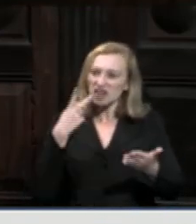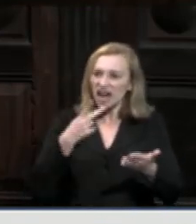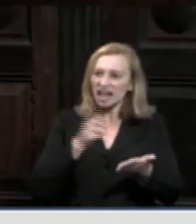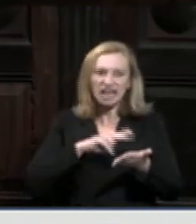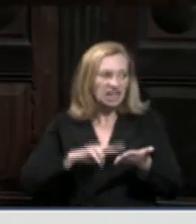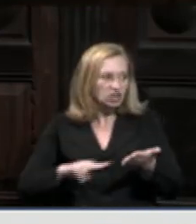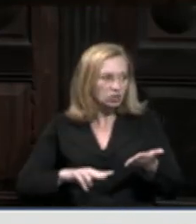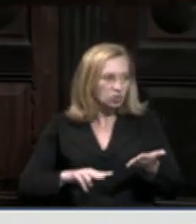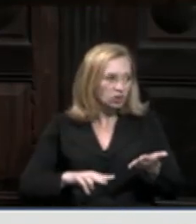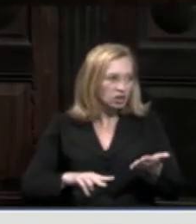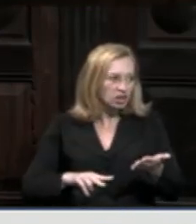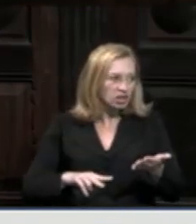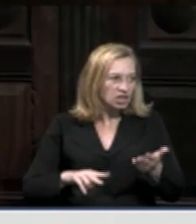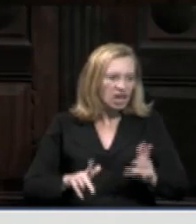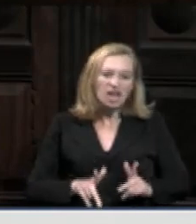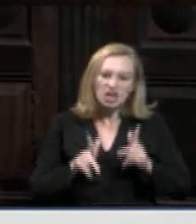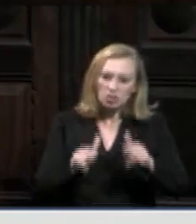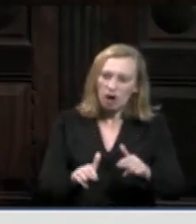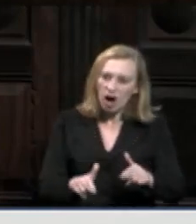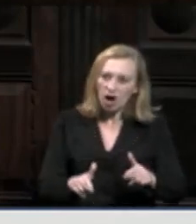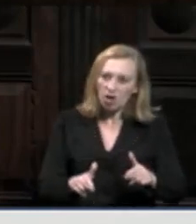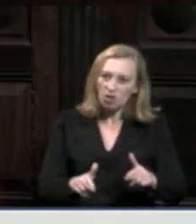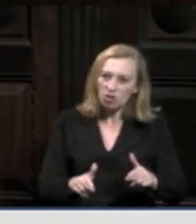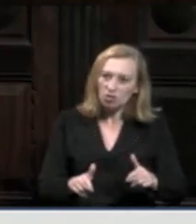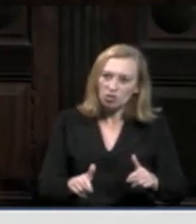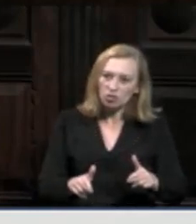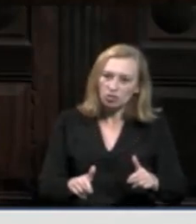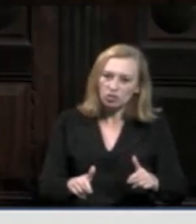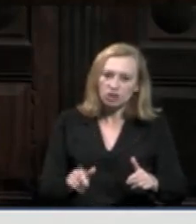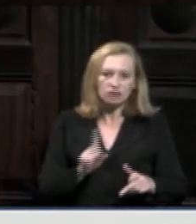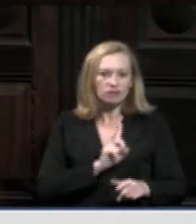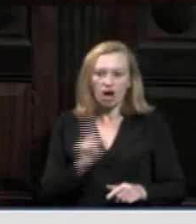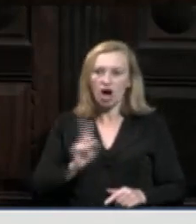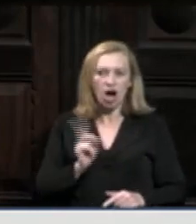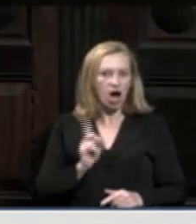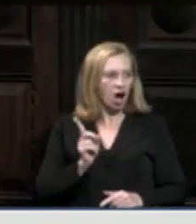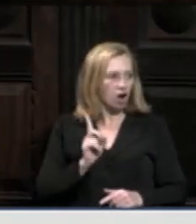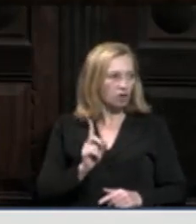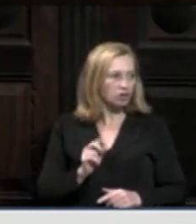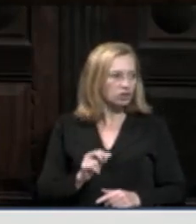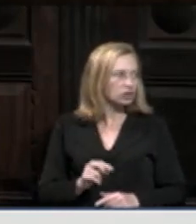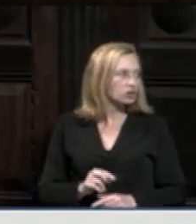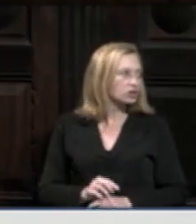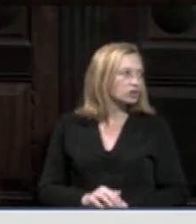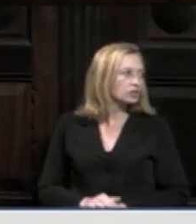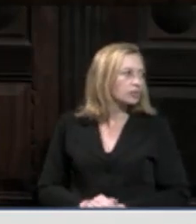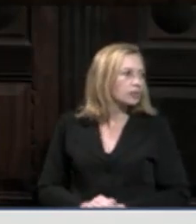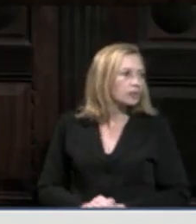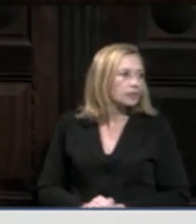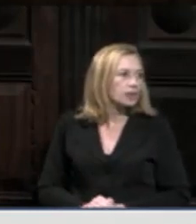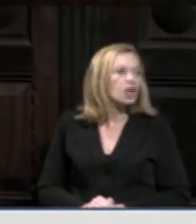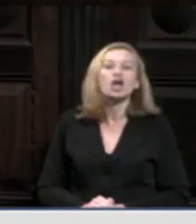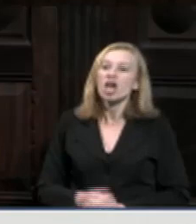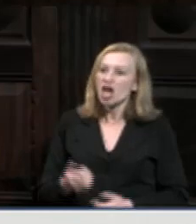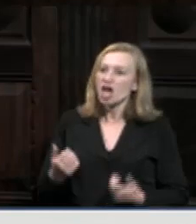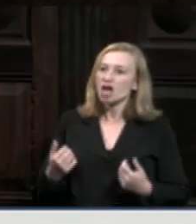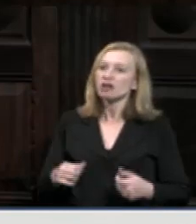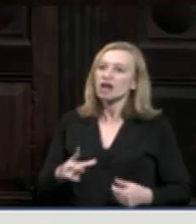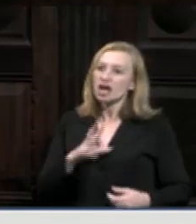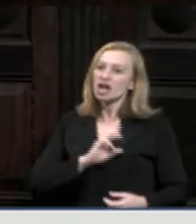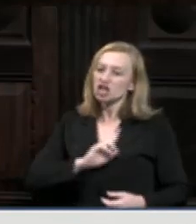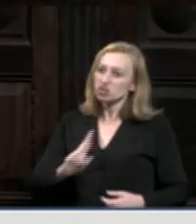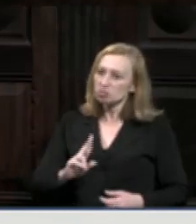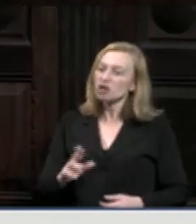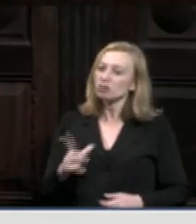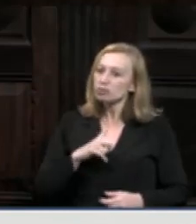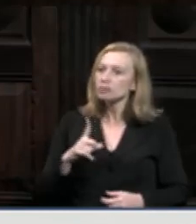está na cabeça dele é a minha leitura, vamos acabar com isso daí. Eu tenho a impressão que eu mereço um pouco mais de respeito. Eu tenho